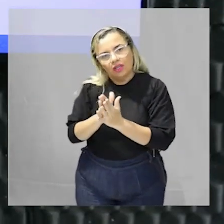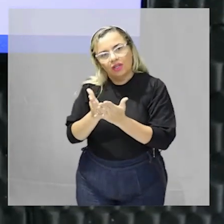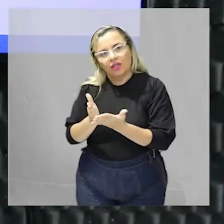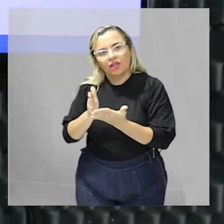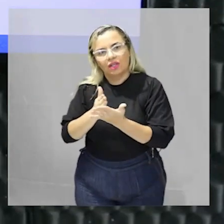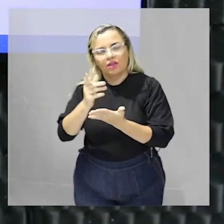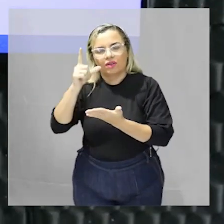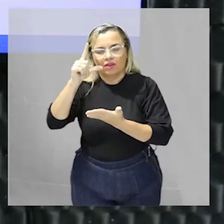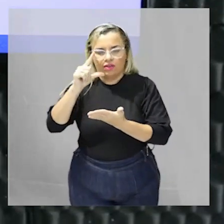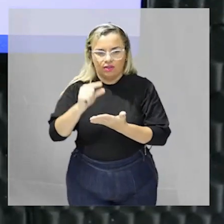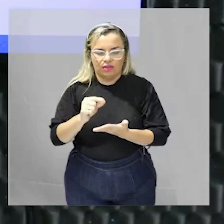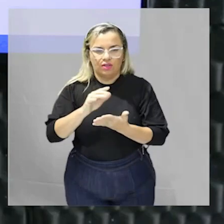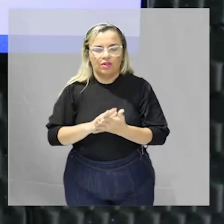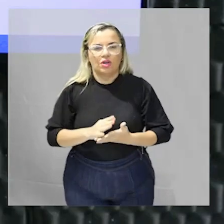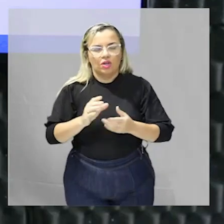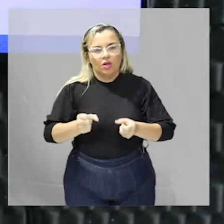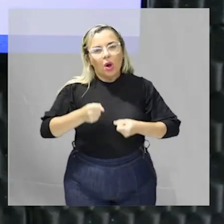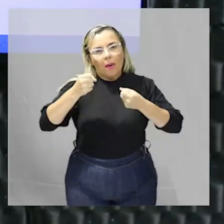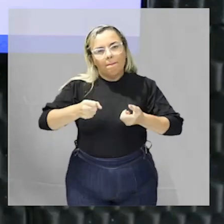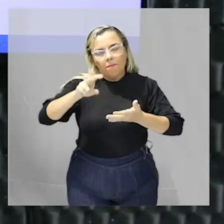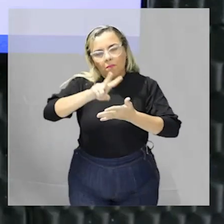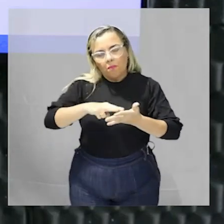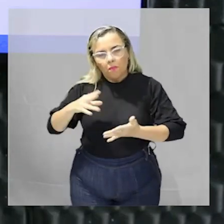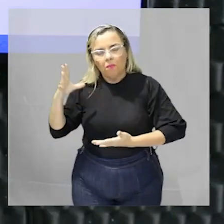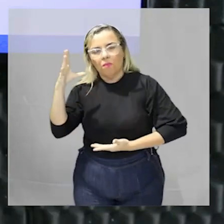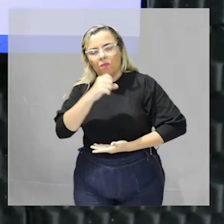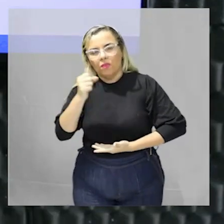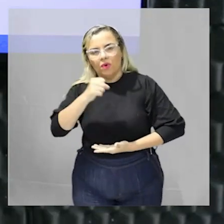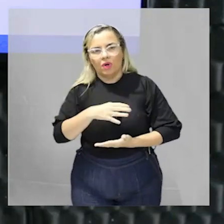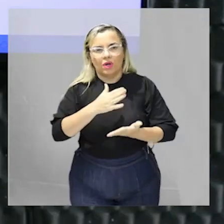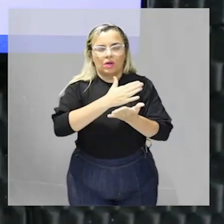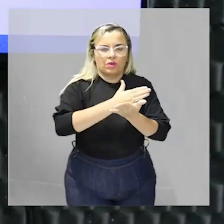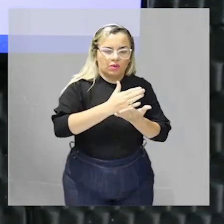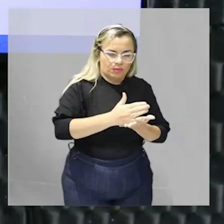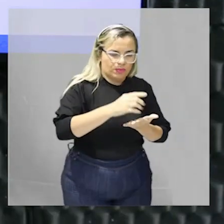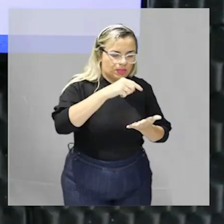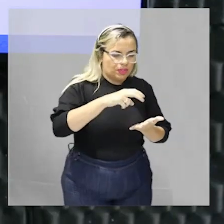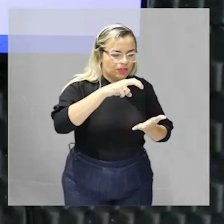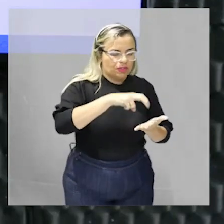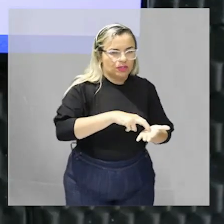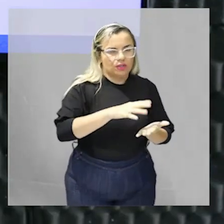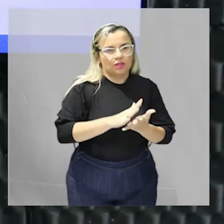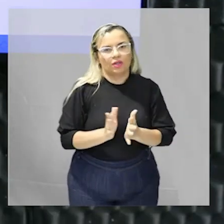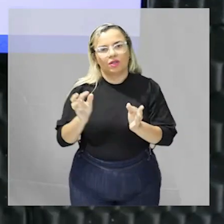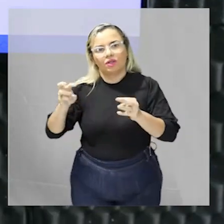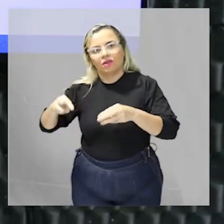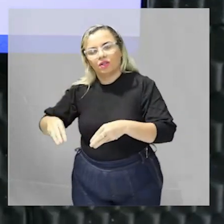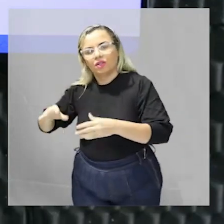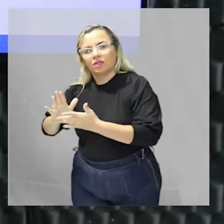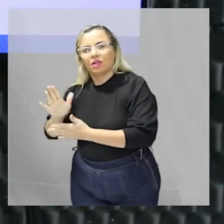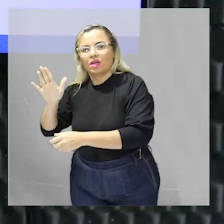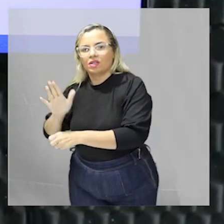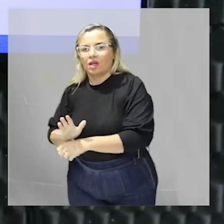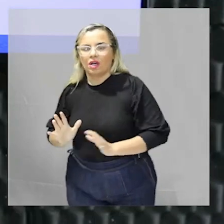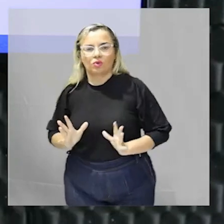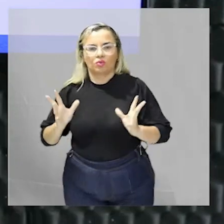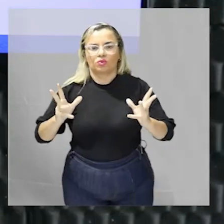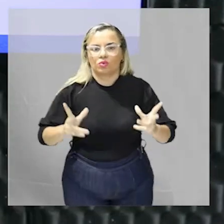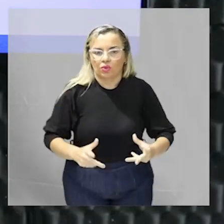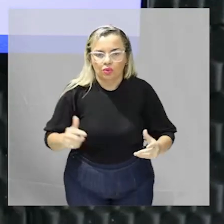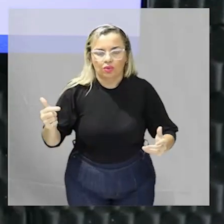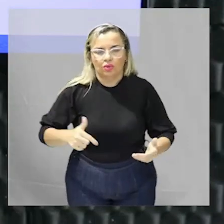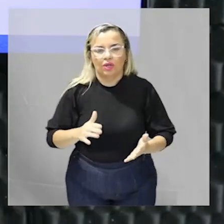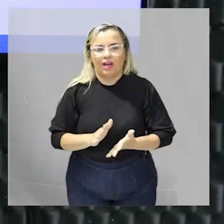assim, degustar rapidamente, né? Ler, eu gosto de começar de manhã e terminar de ler à tarde o livro inteiro. Então, eu fiquei